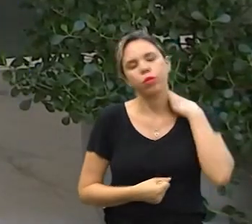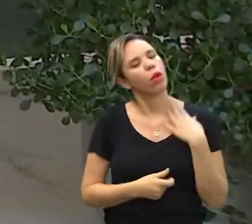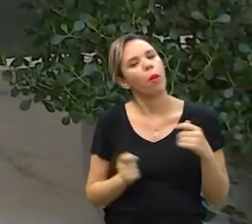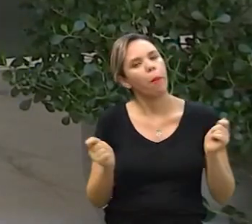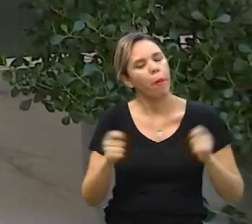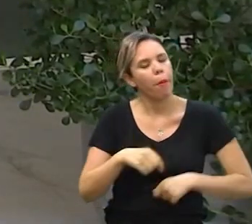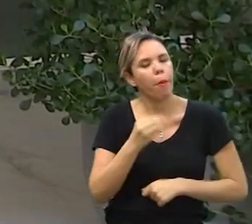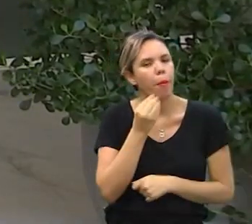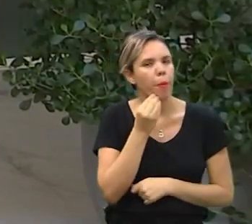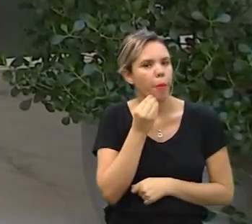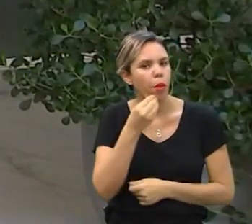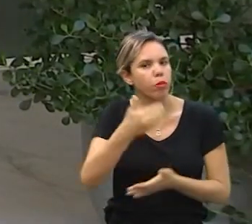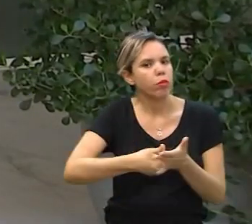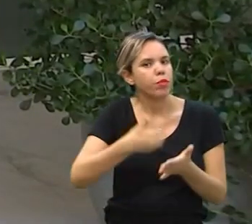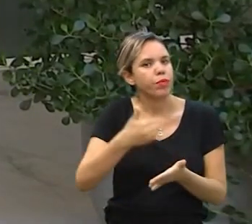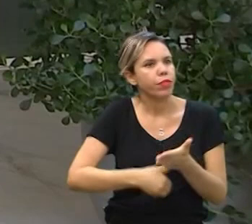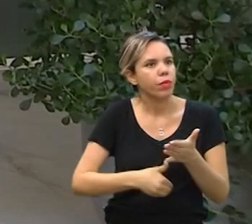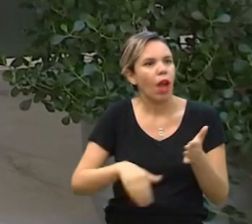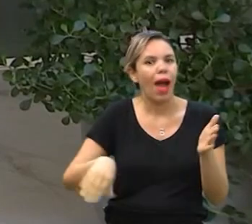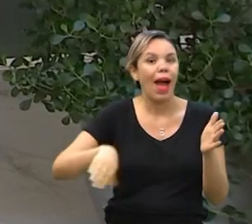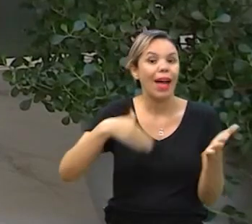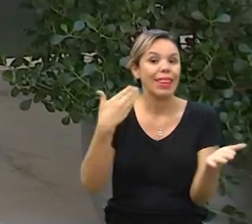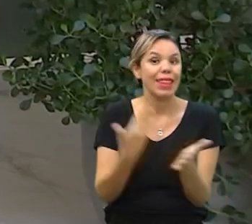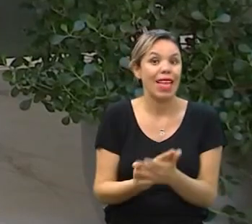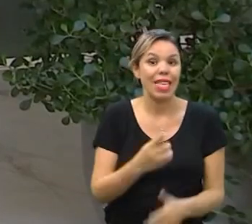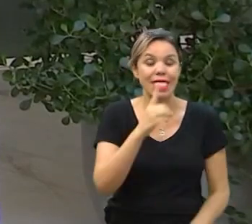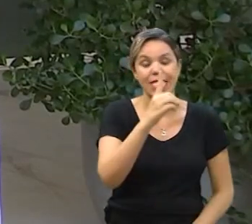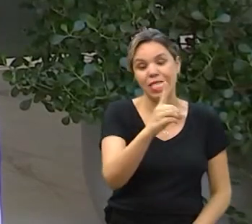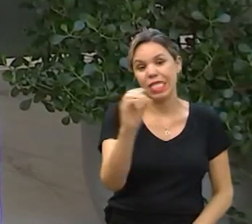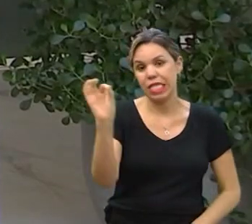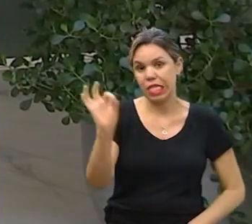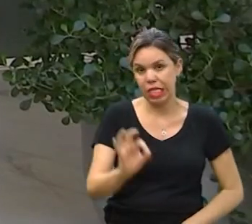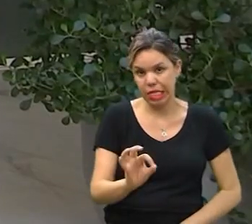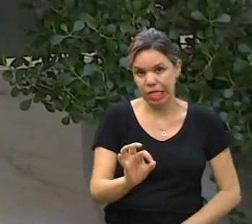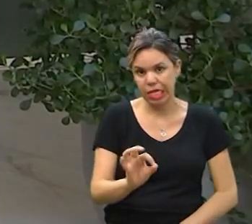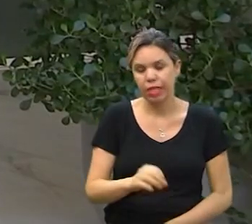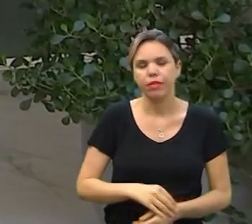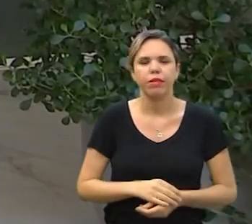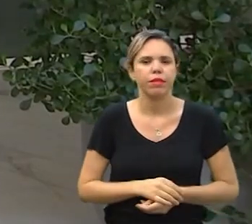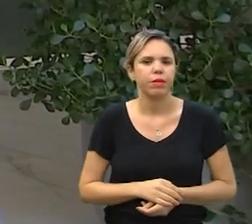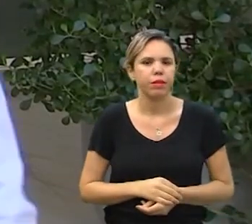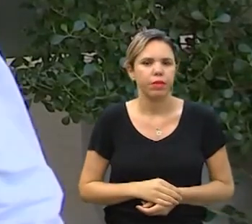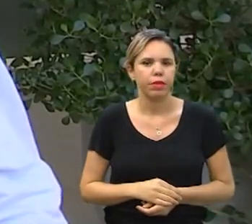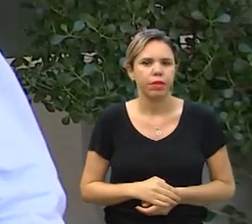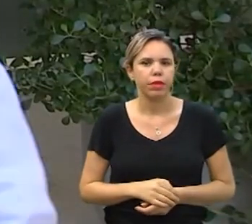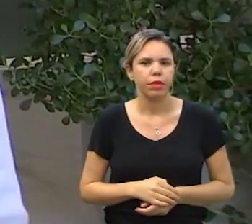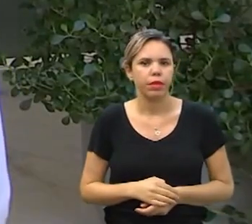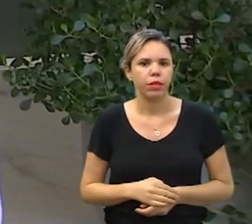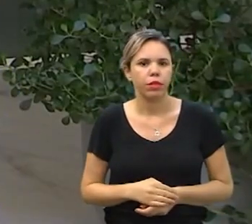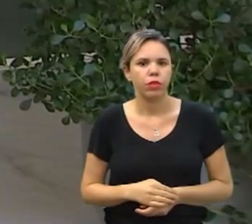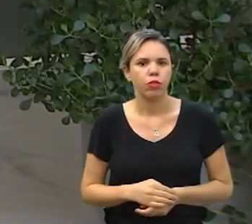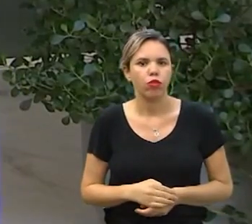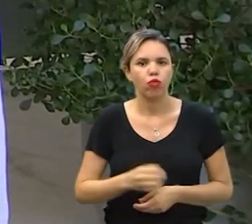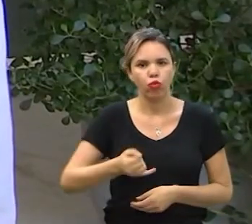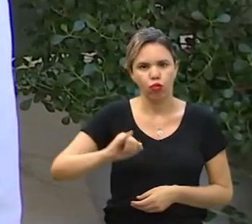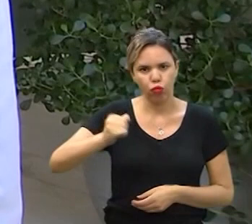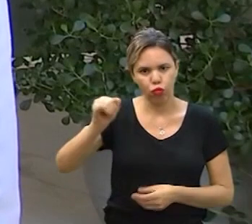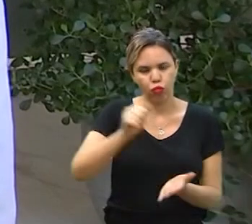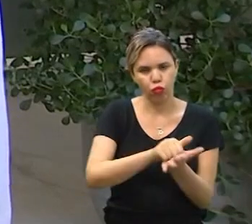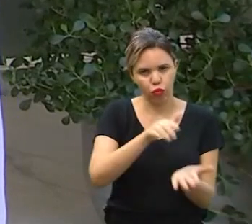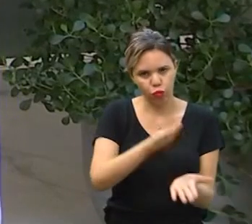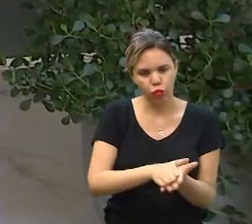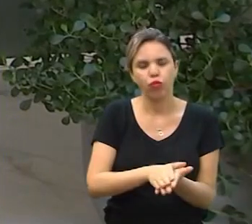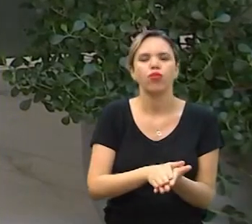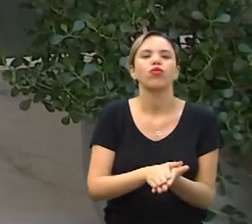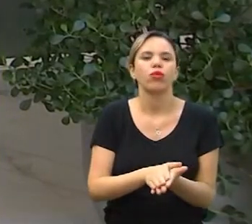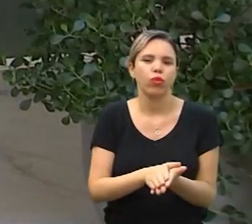a possibilidade de descontos que chegam até 100% para 100% de descontos nos juros e